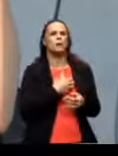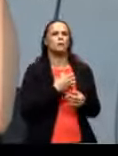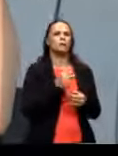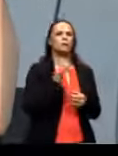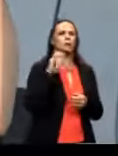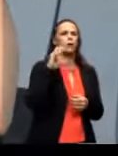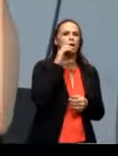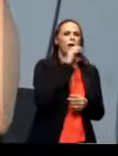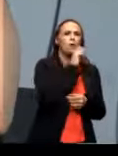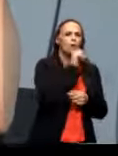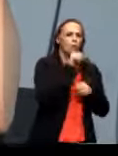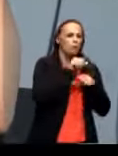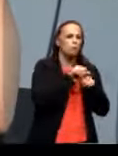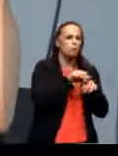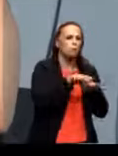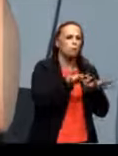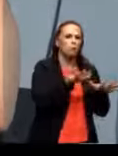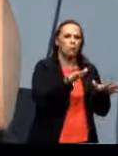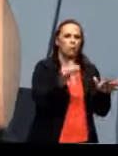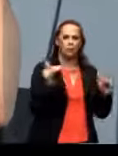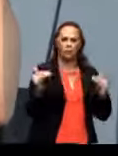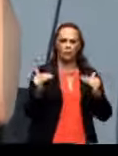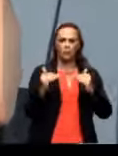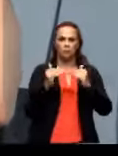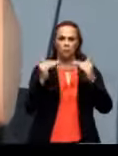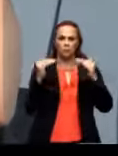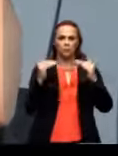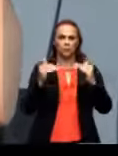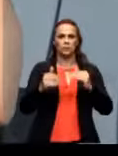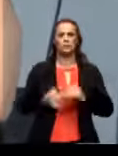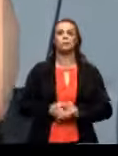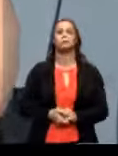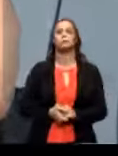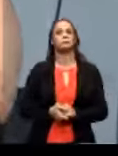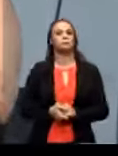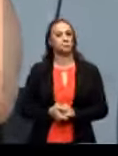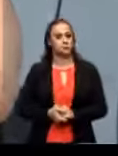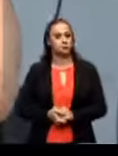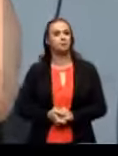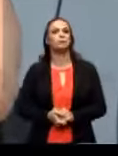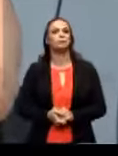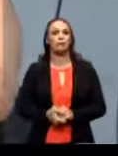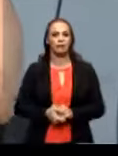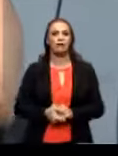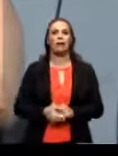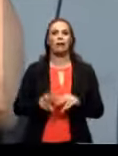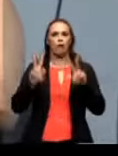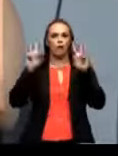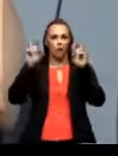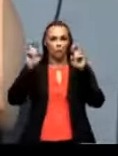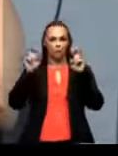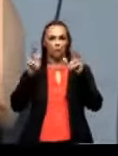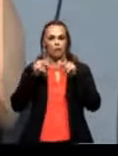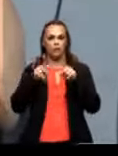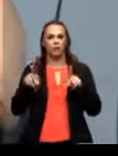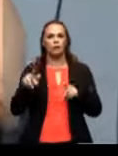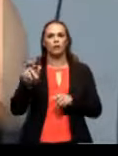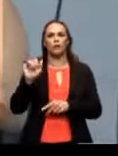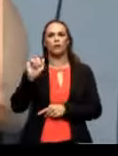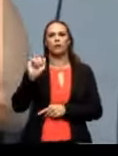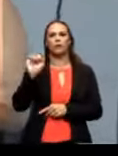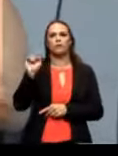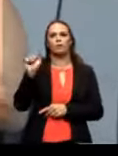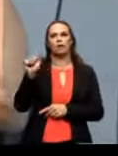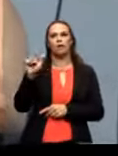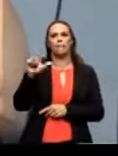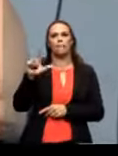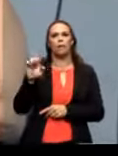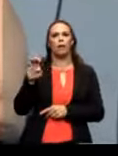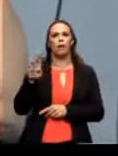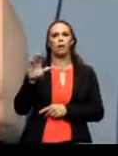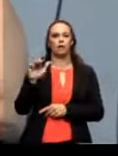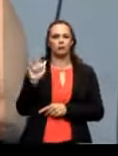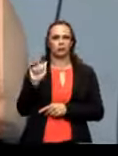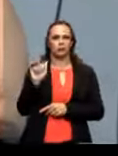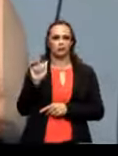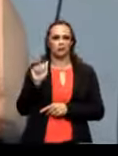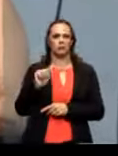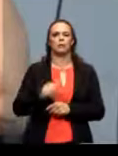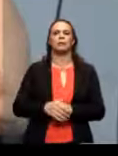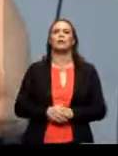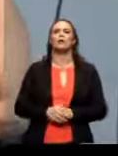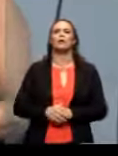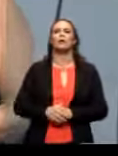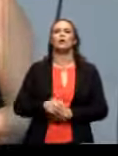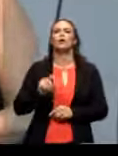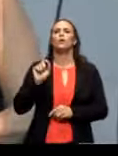com vocês, Isabela Vanhan. Vamos lembrar aí da convecção. O que acontece na convecção,